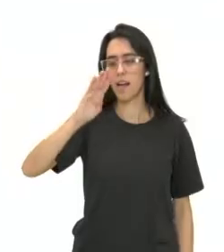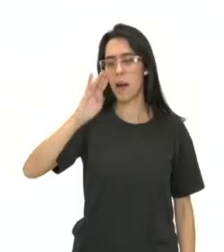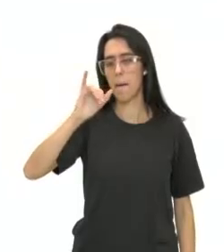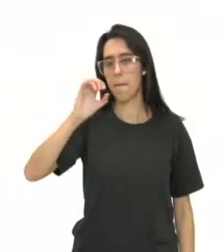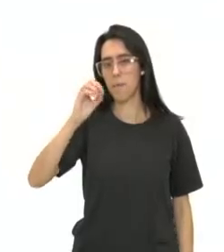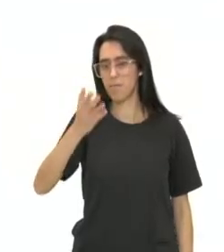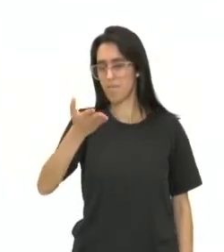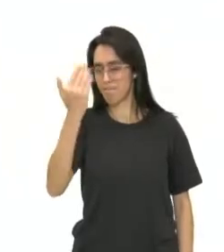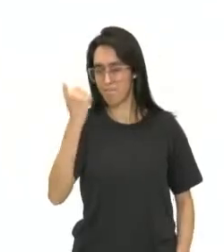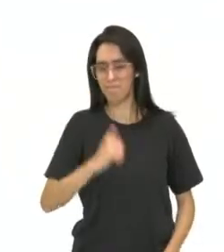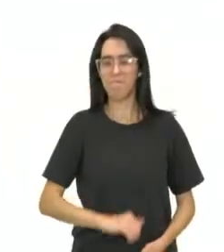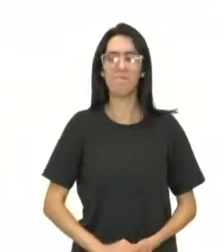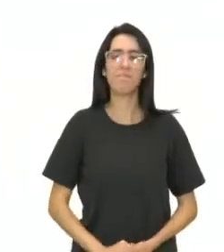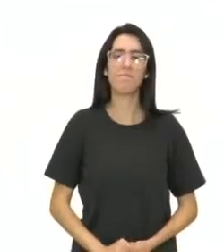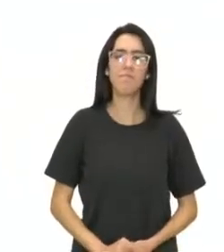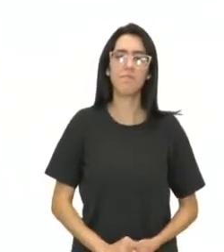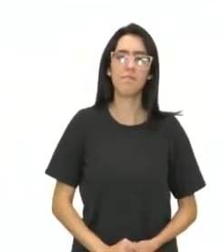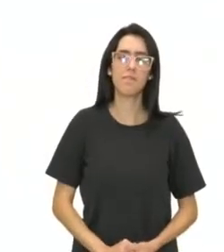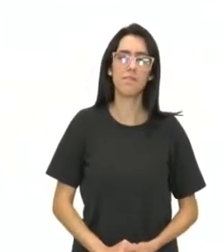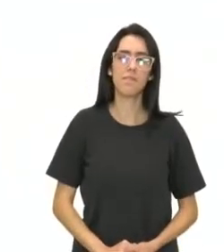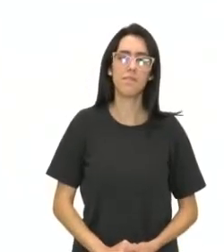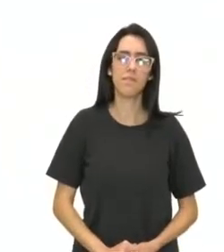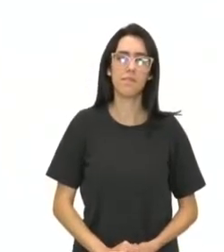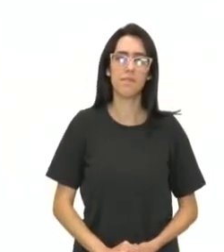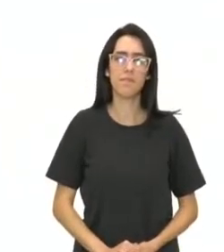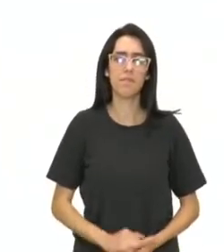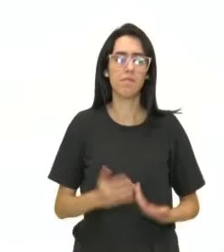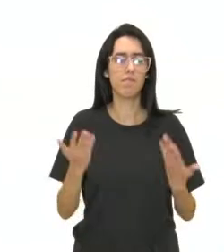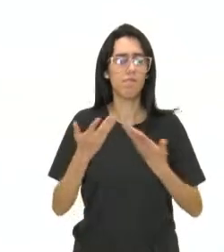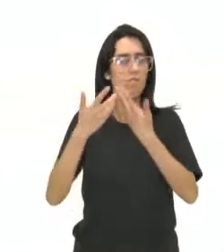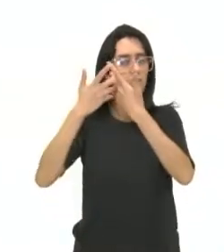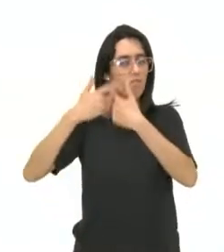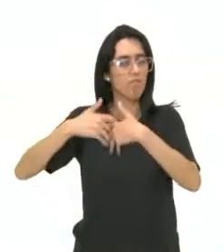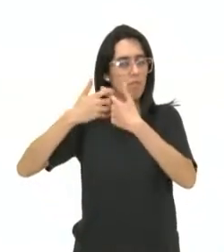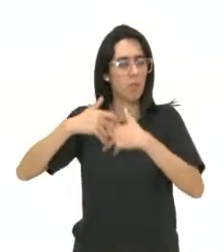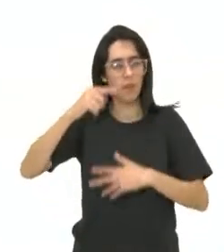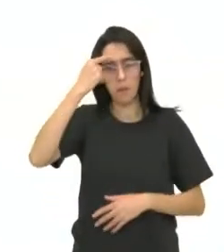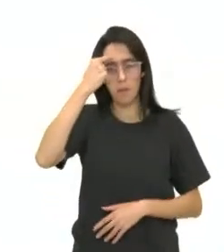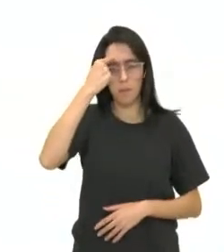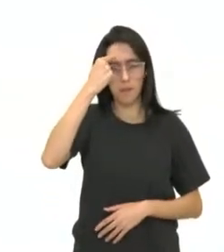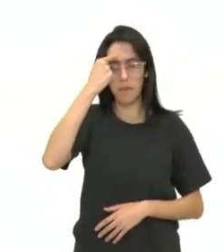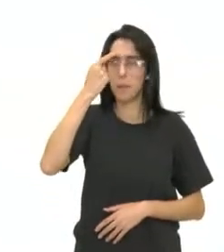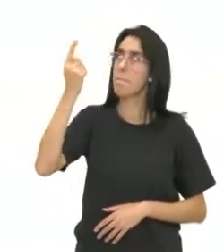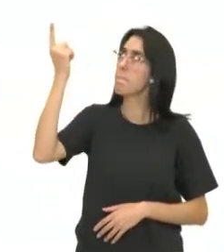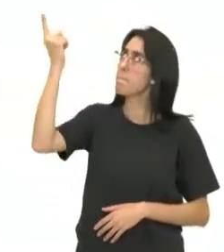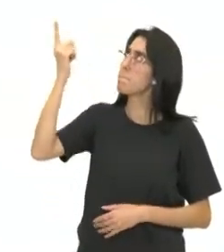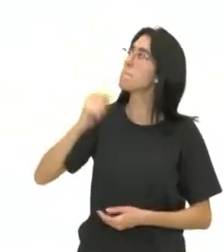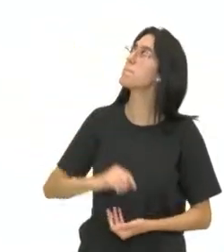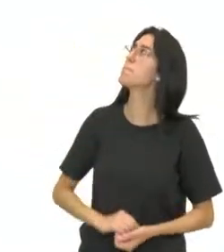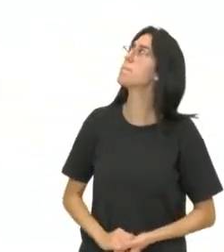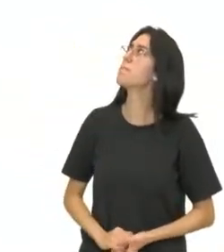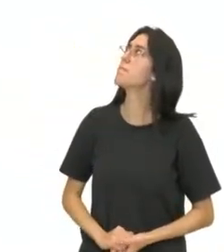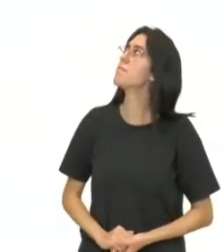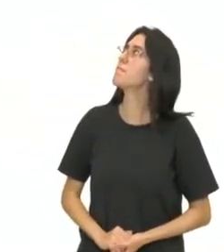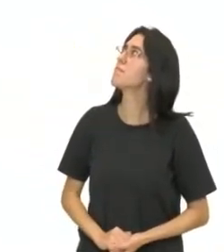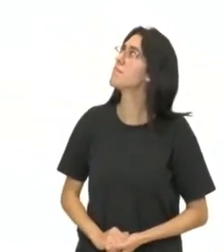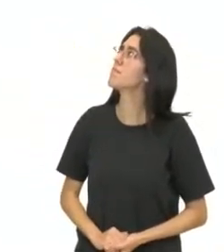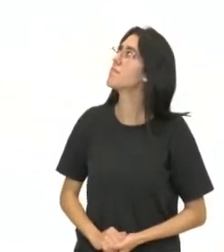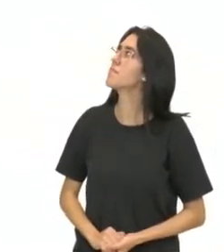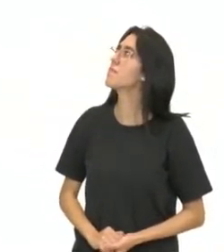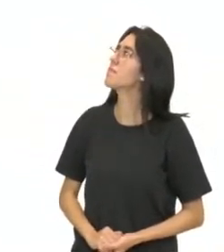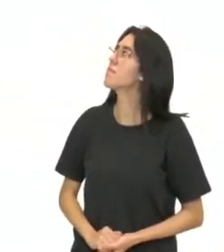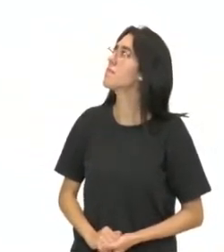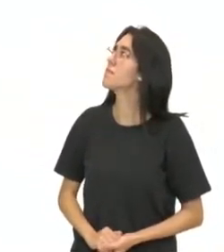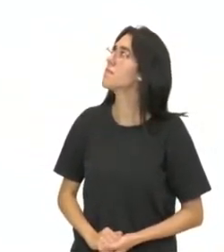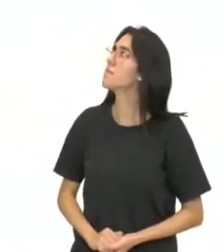em pensando em pensando a famosa reflexionar criança que ele se nas importante como o